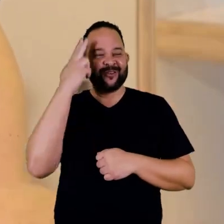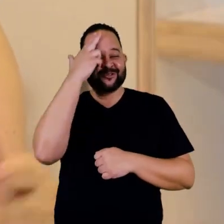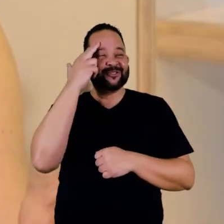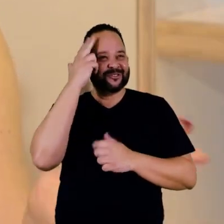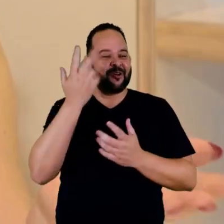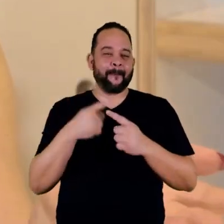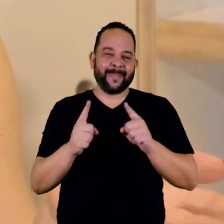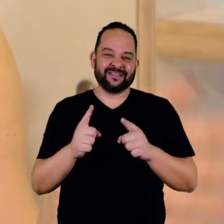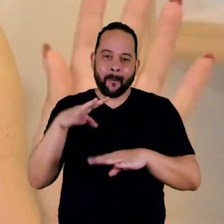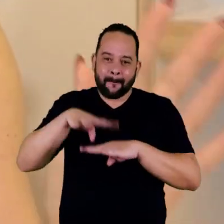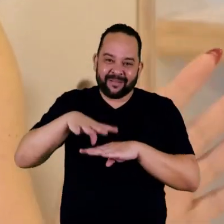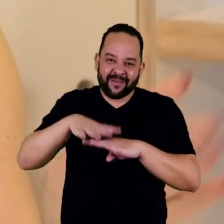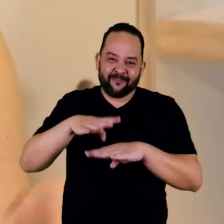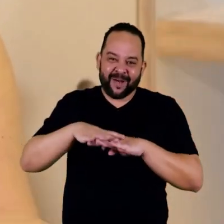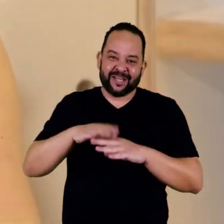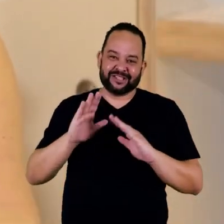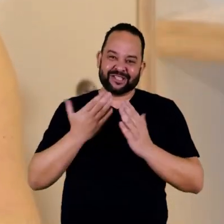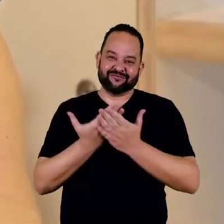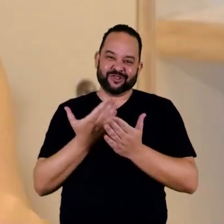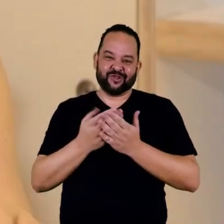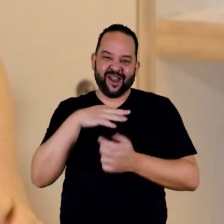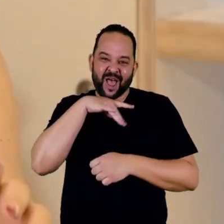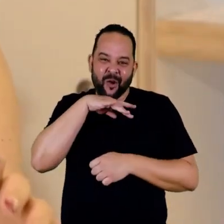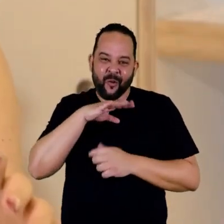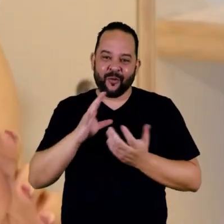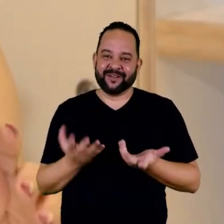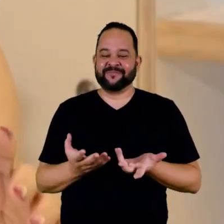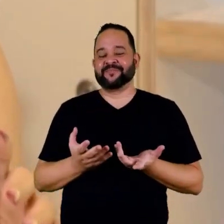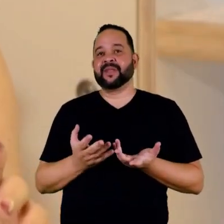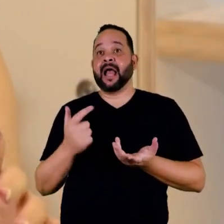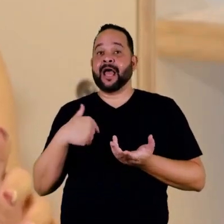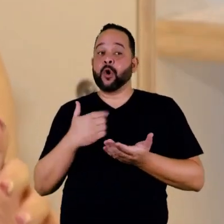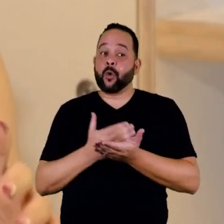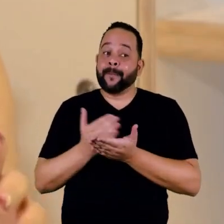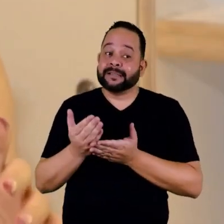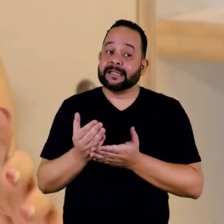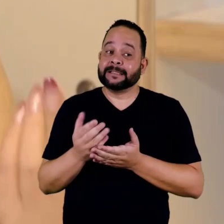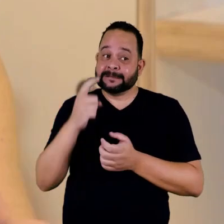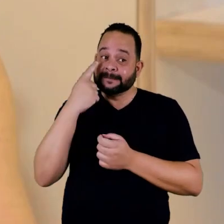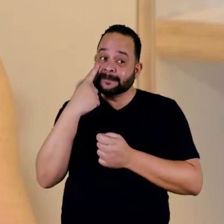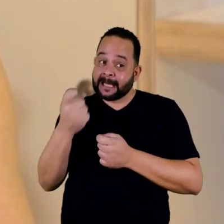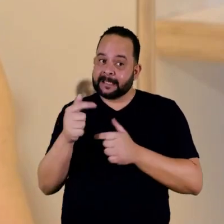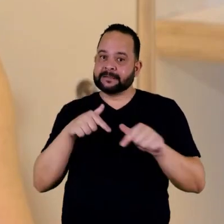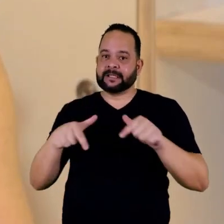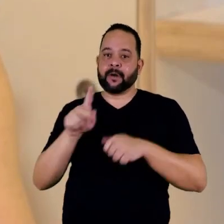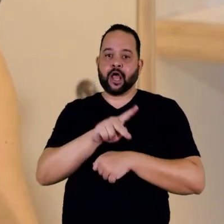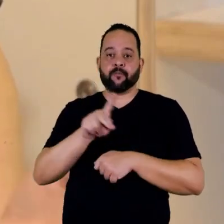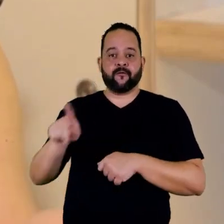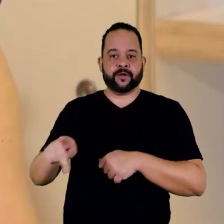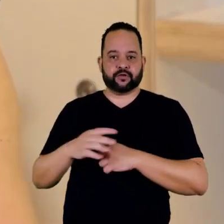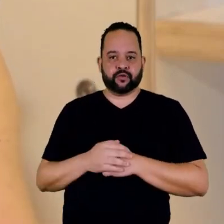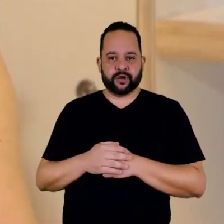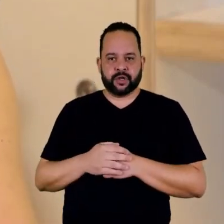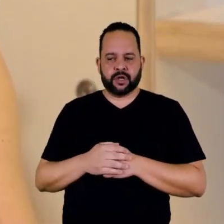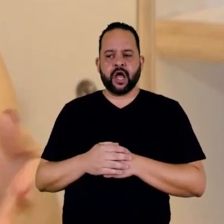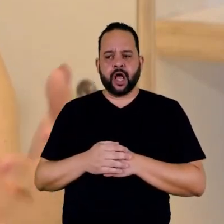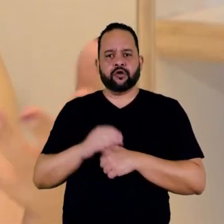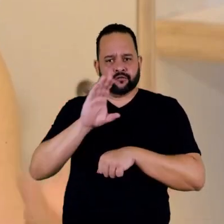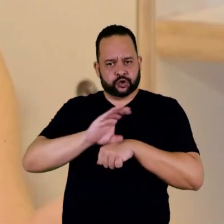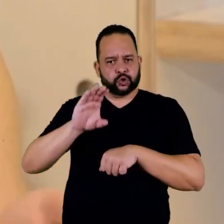sonho mas eu não era muito boa de matemática assim e aí eu comecei a querer ser professora e eu optei em fazer